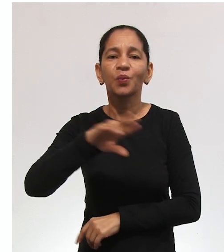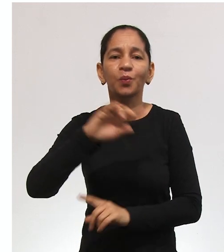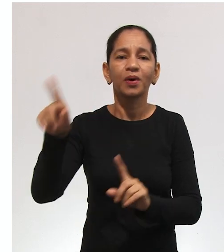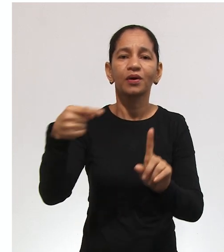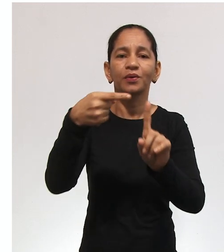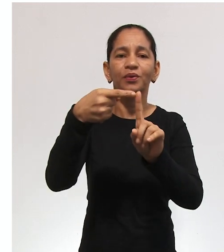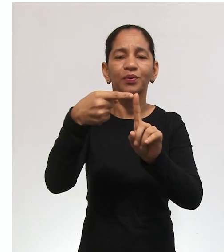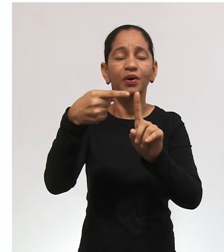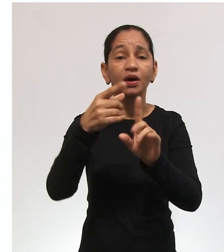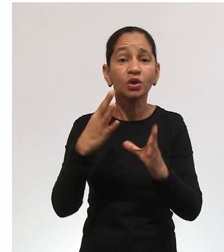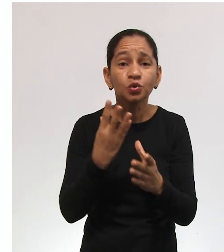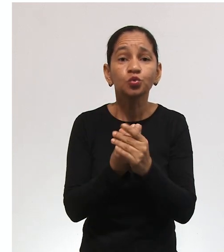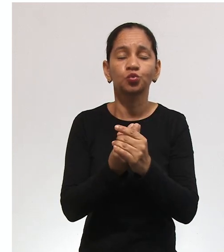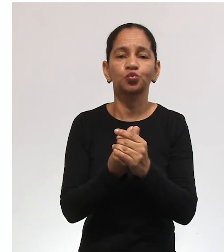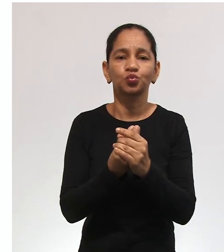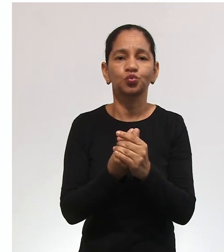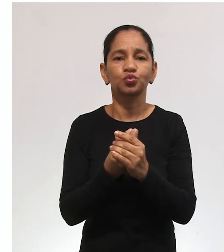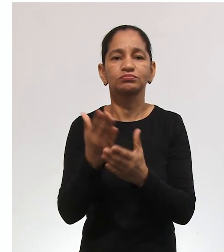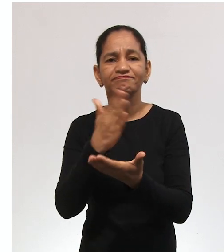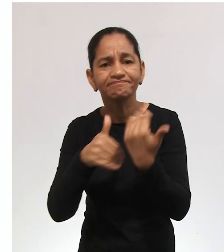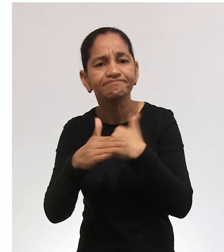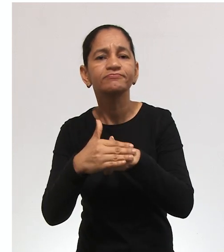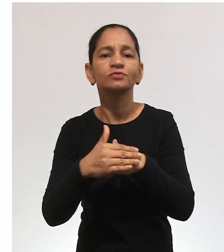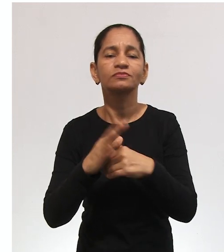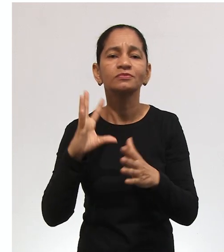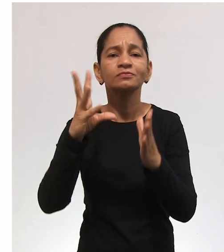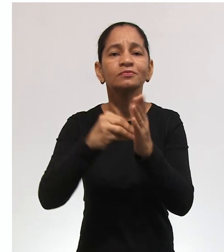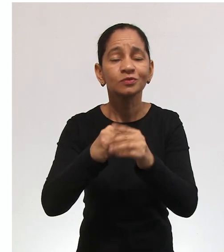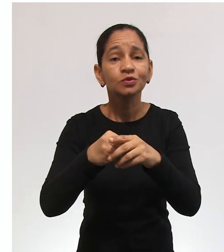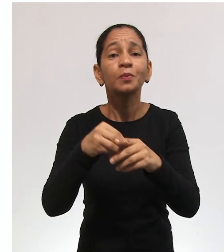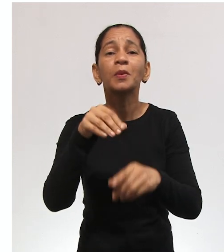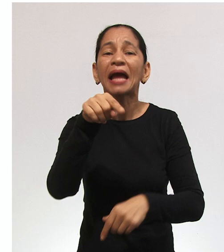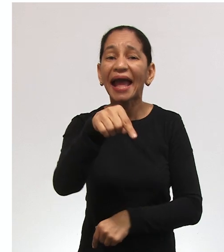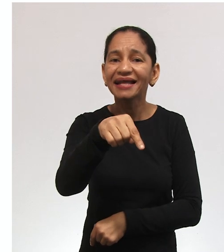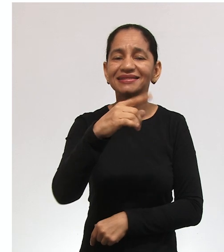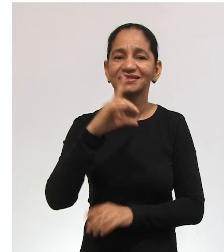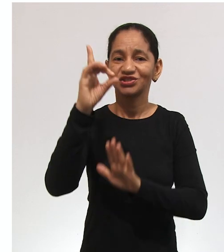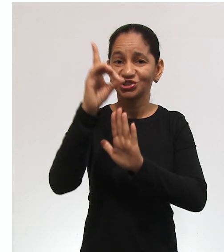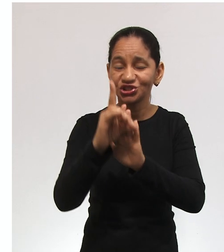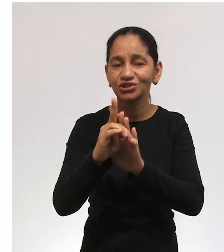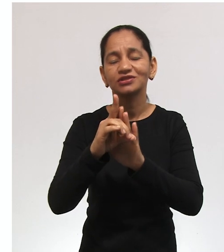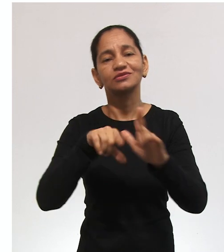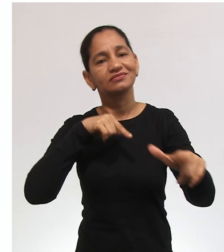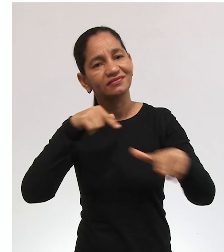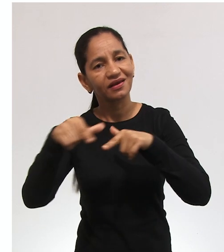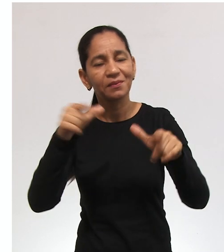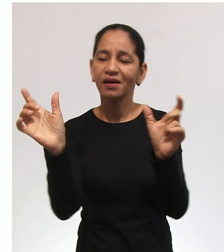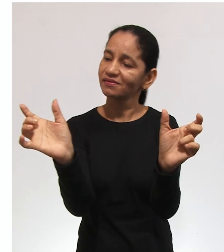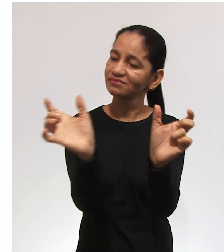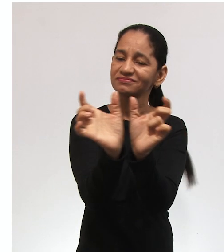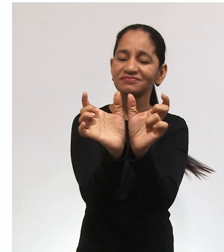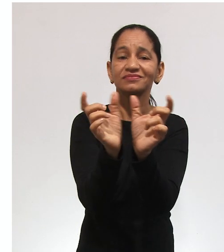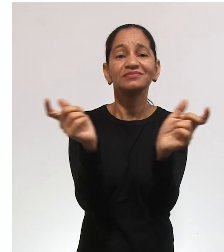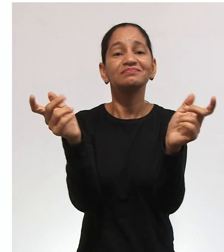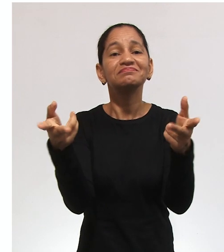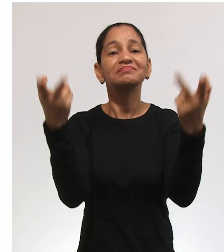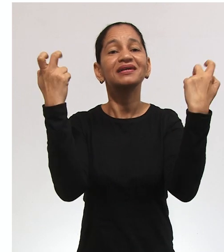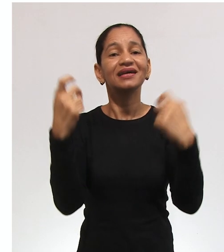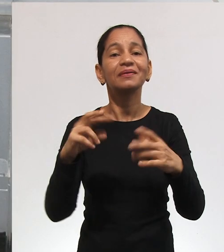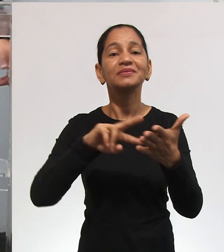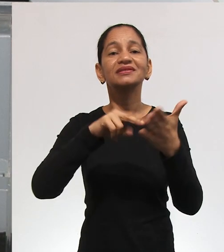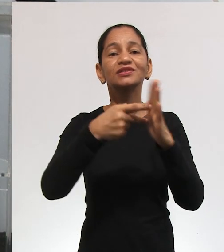nomenclaturas abrange de maneira tão adequada o que direito do trabalho nos permite. Porque